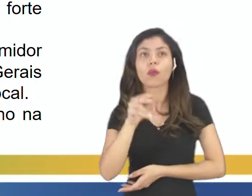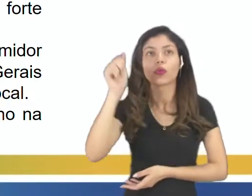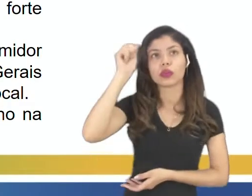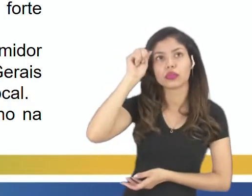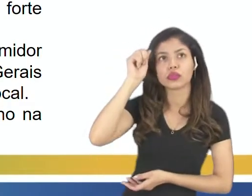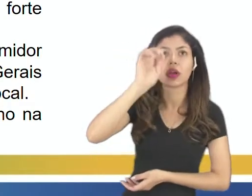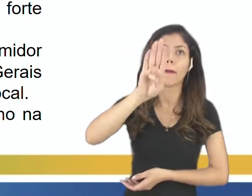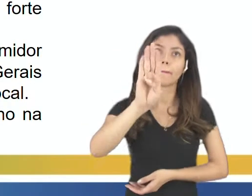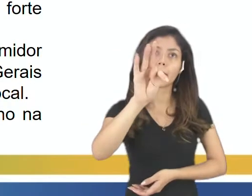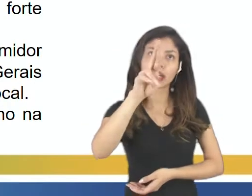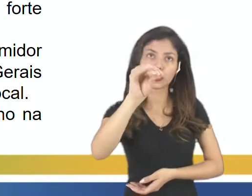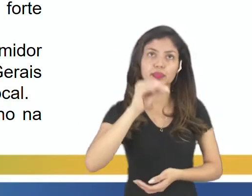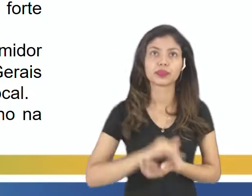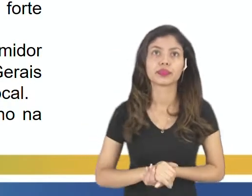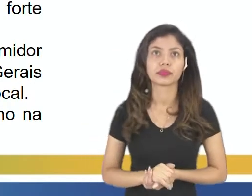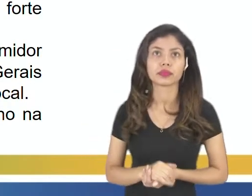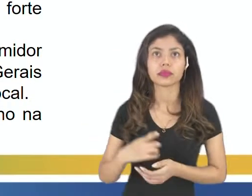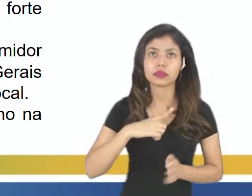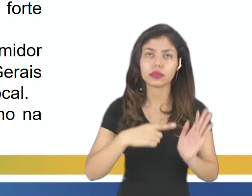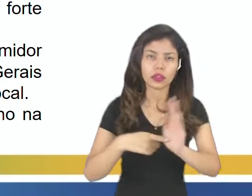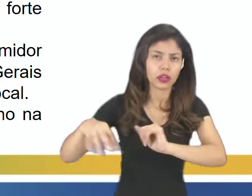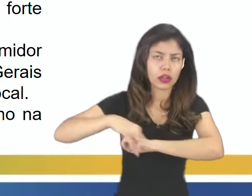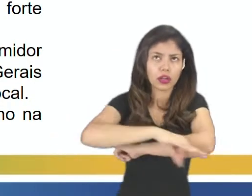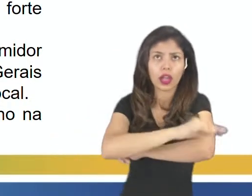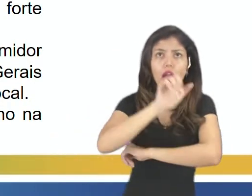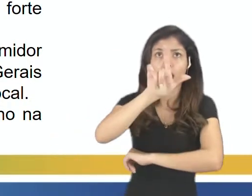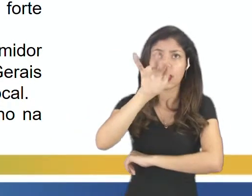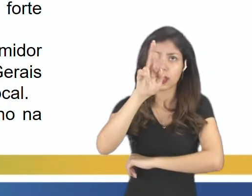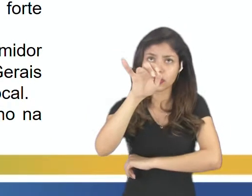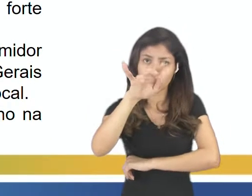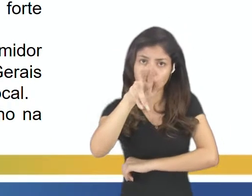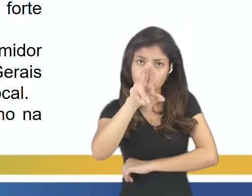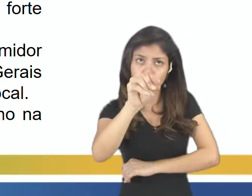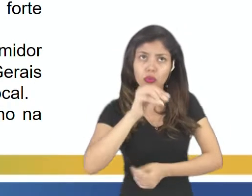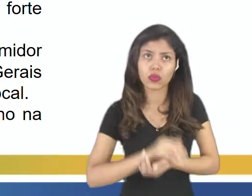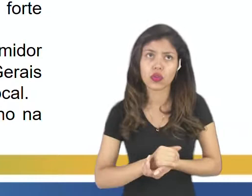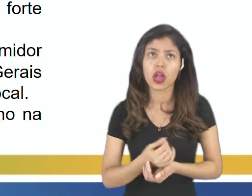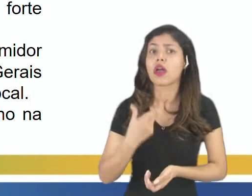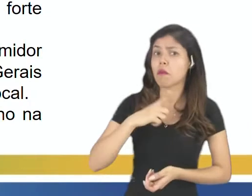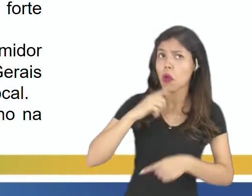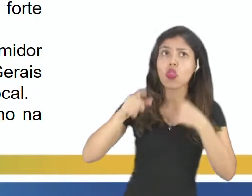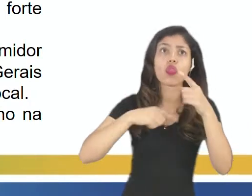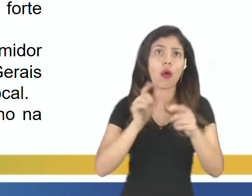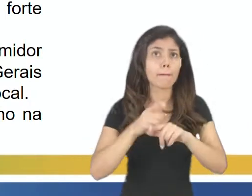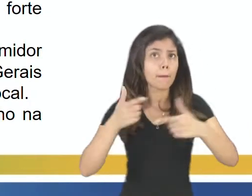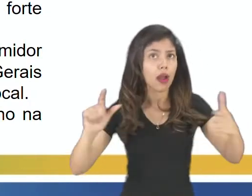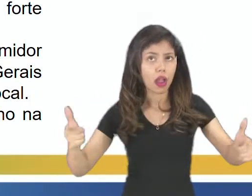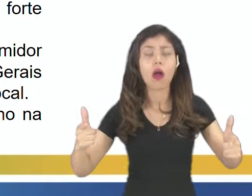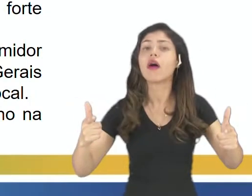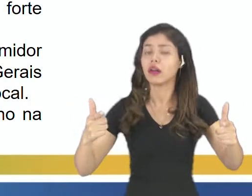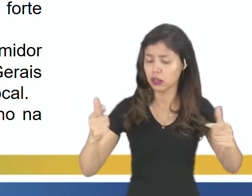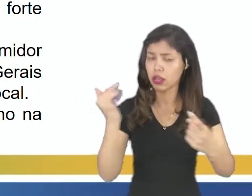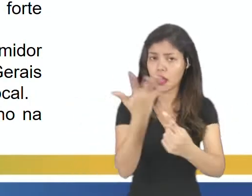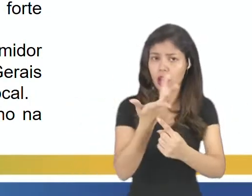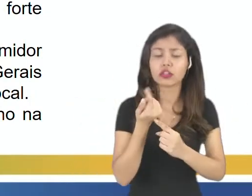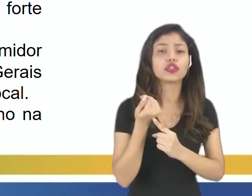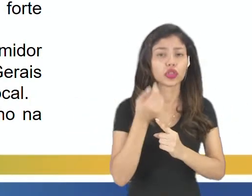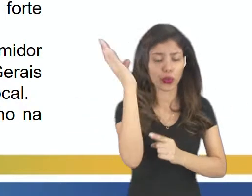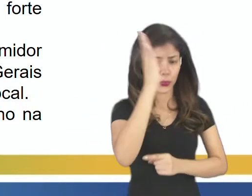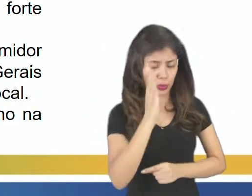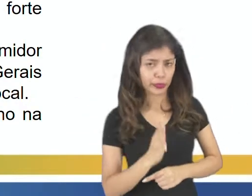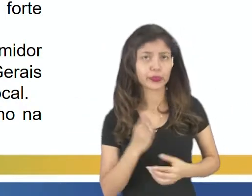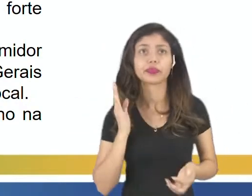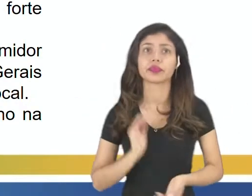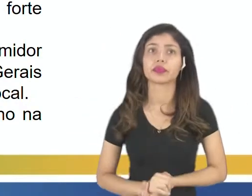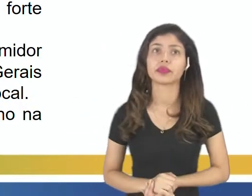Na escultura e arquitetura, nós temos quem? Aleijadinho, que foi, sem dúvida, um dos maiores artistas barrocos